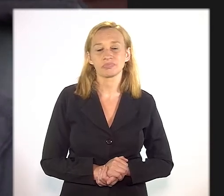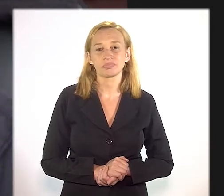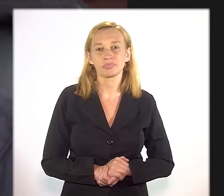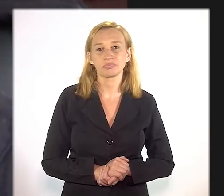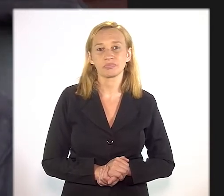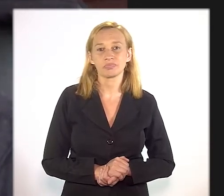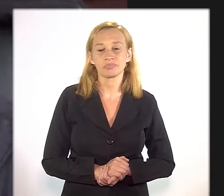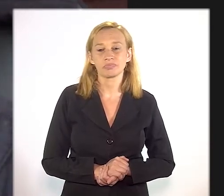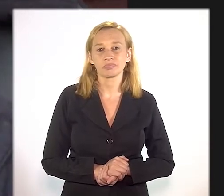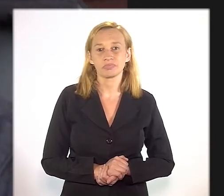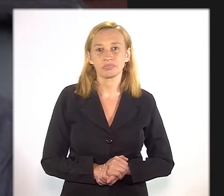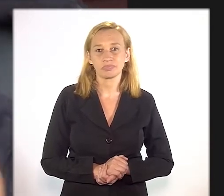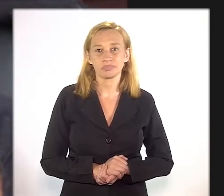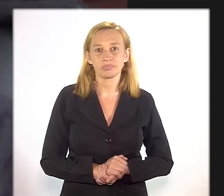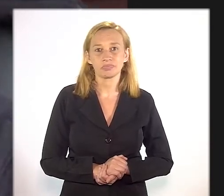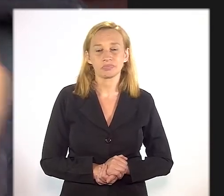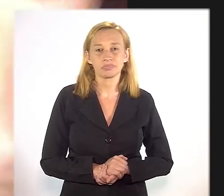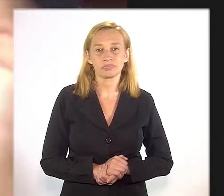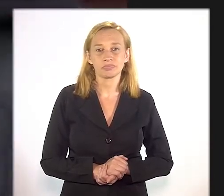jpacheco.1951